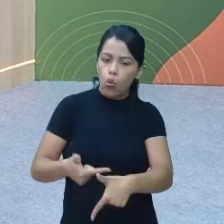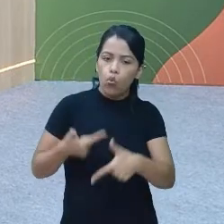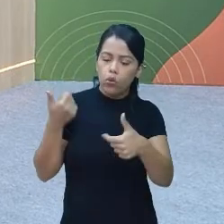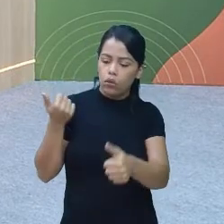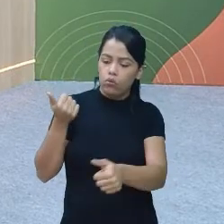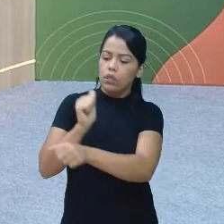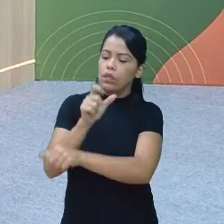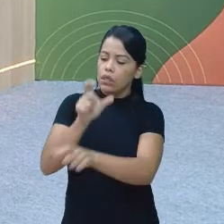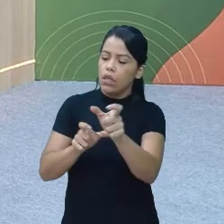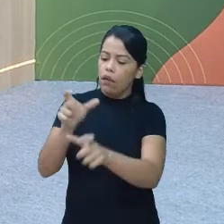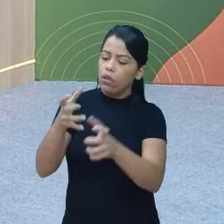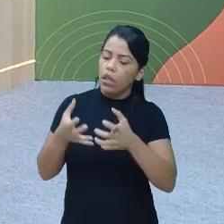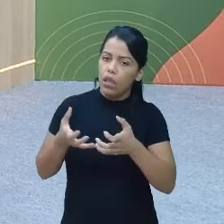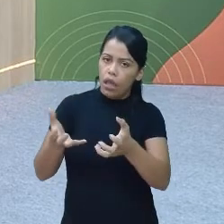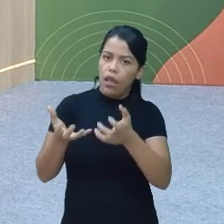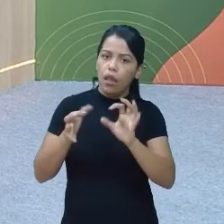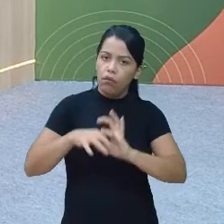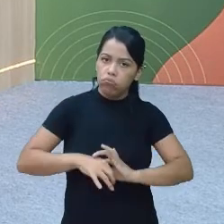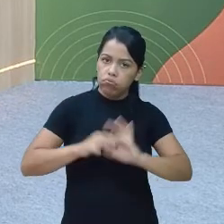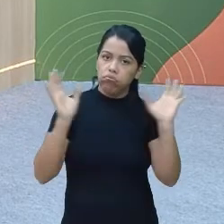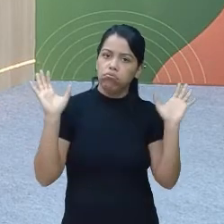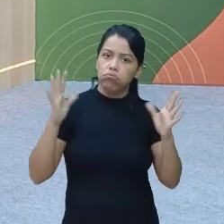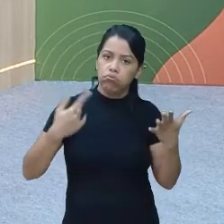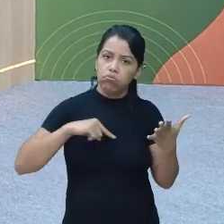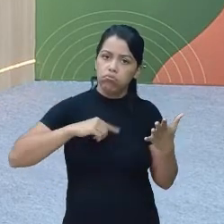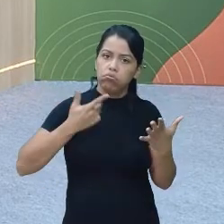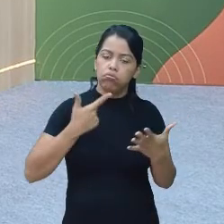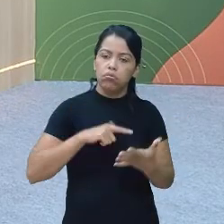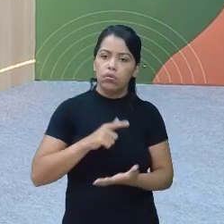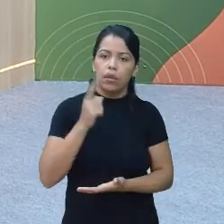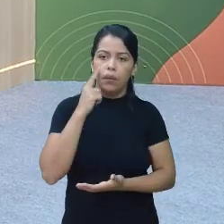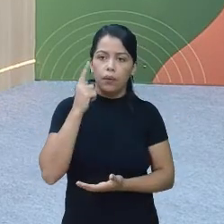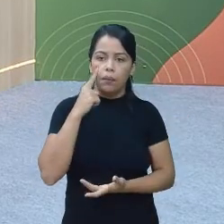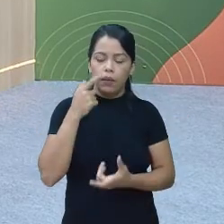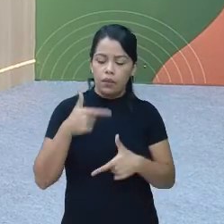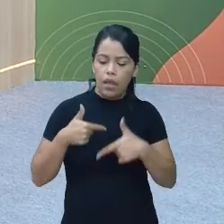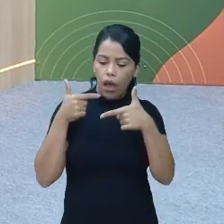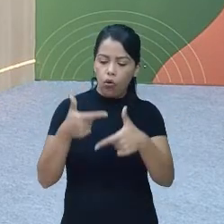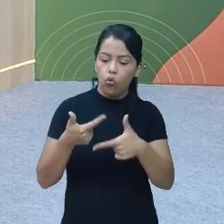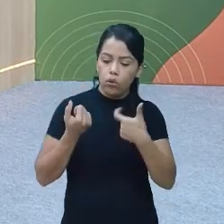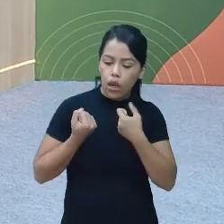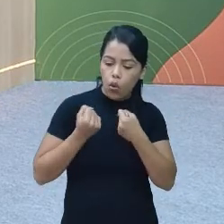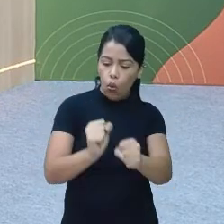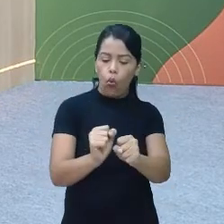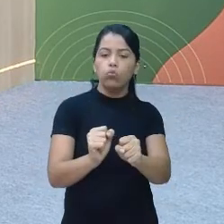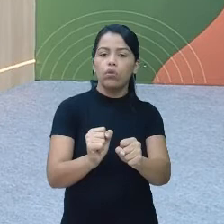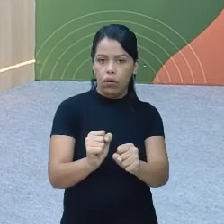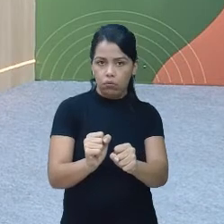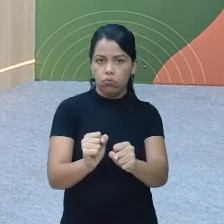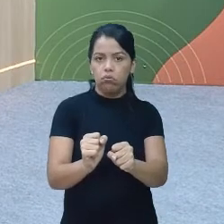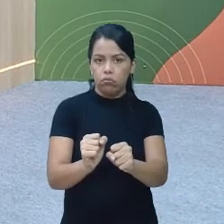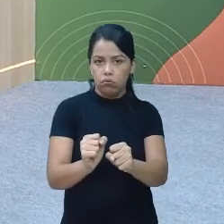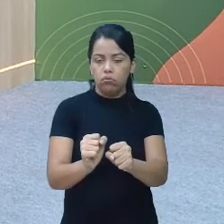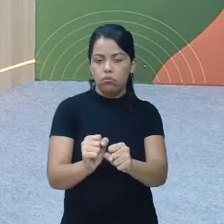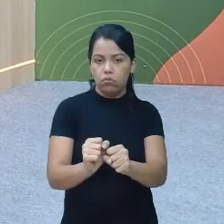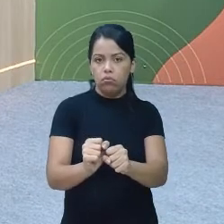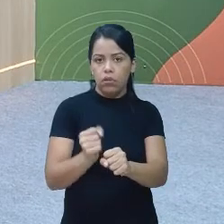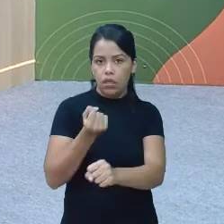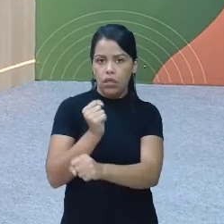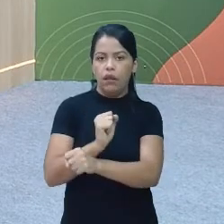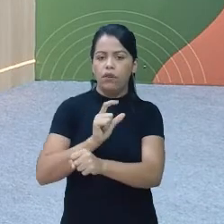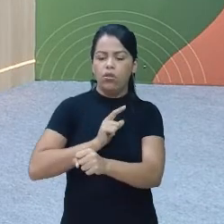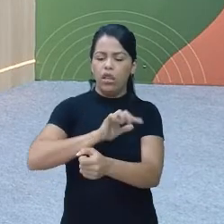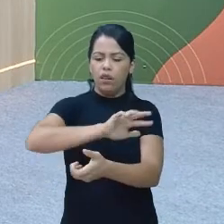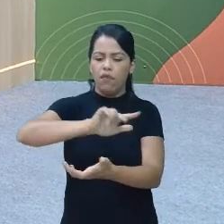ao pensar a luta contra a escravidão, né? A resistência, ela vai se dar de várias formas,